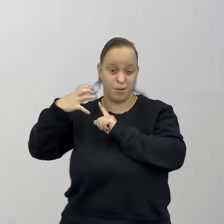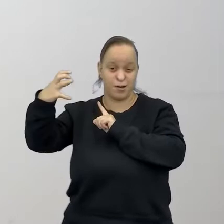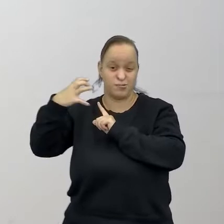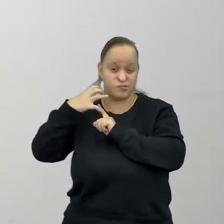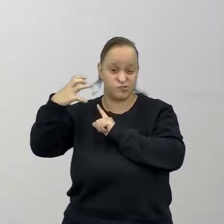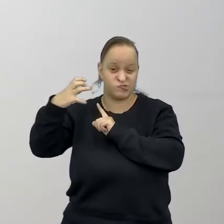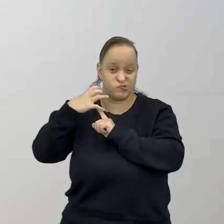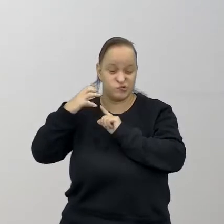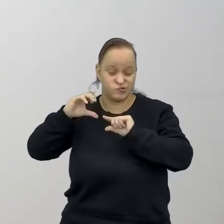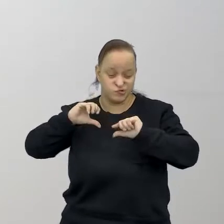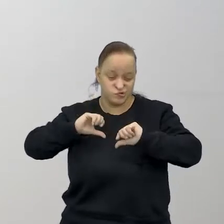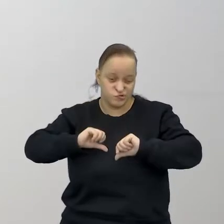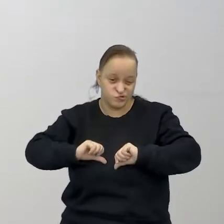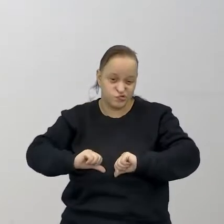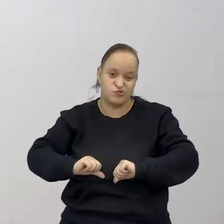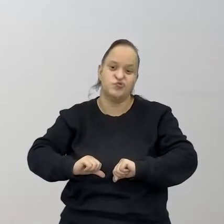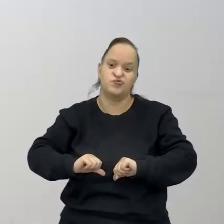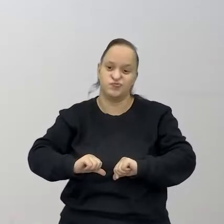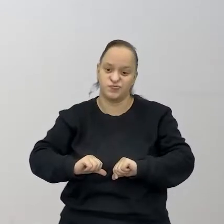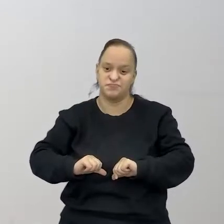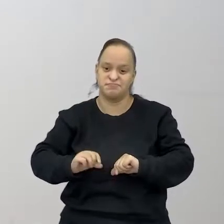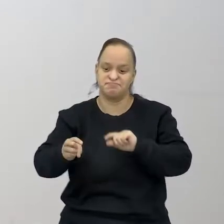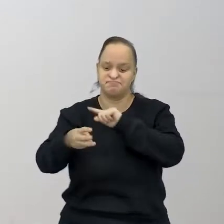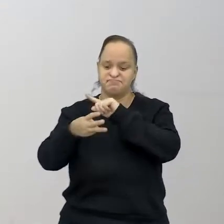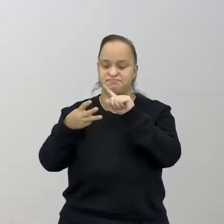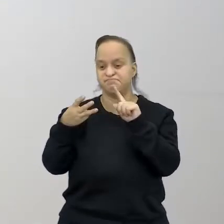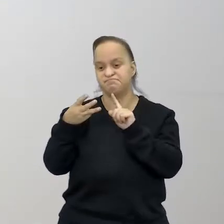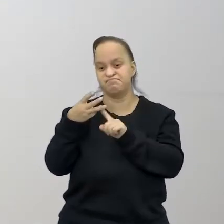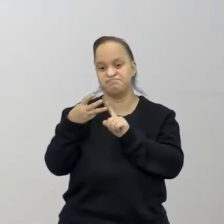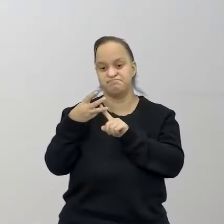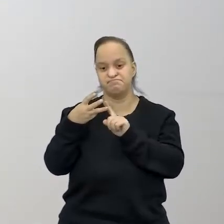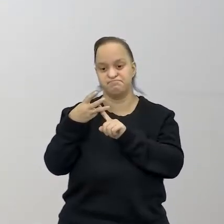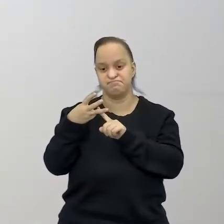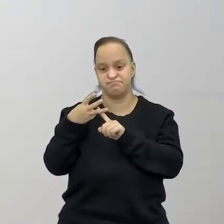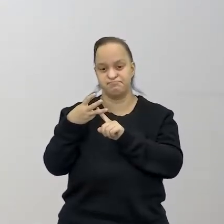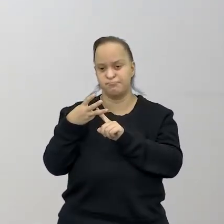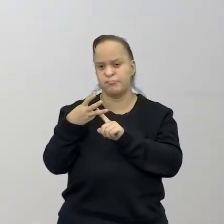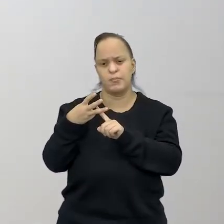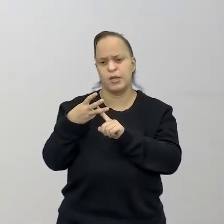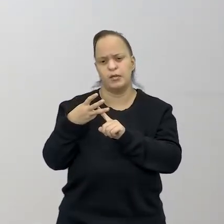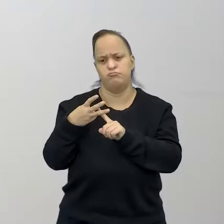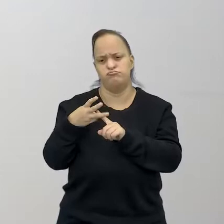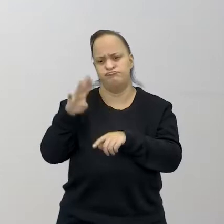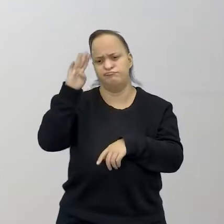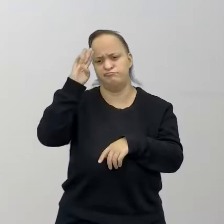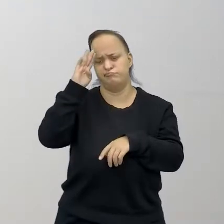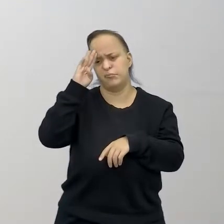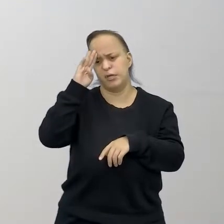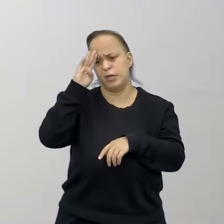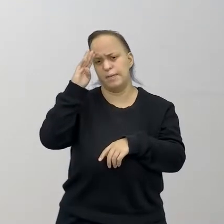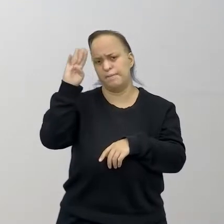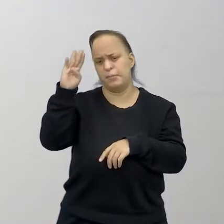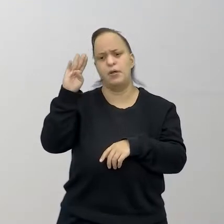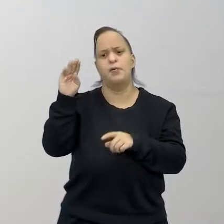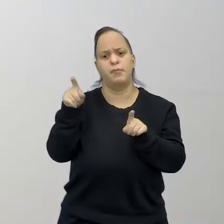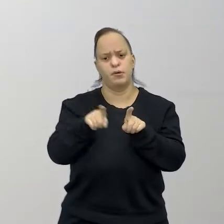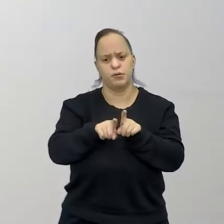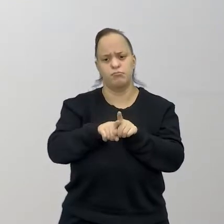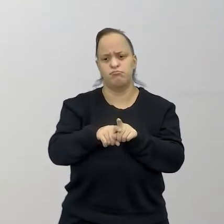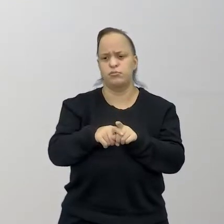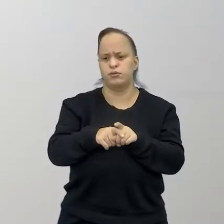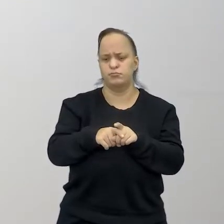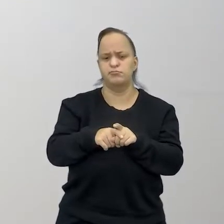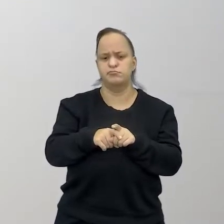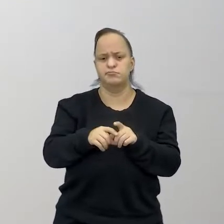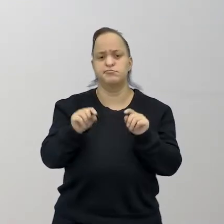saúde. E uma terceira coisa que eu acho que essa é indispensável é o seguinte. Quando a gente